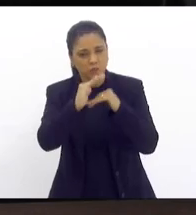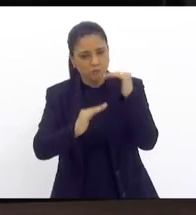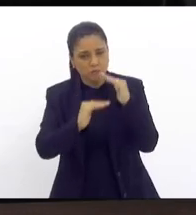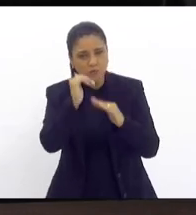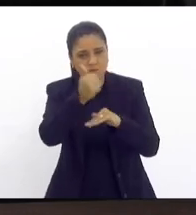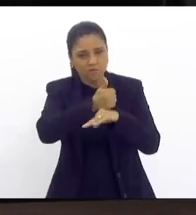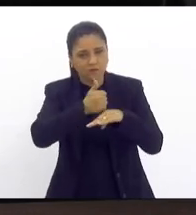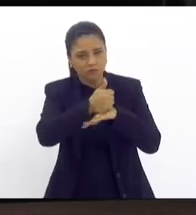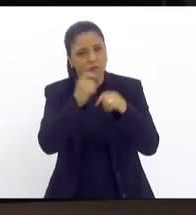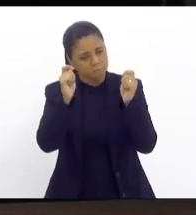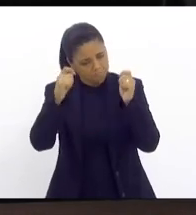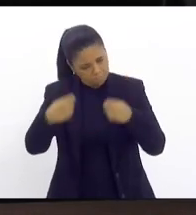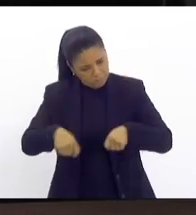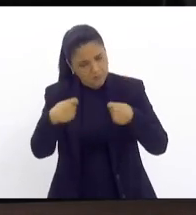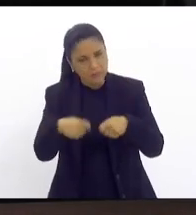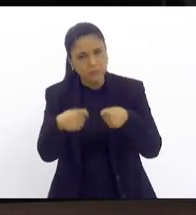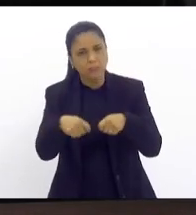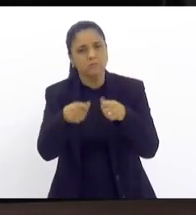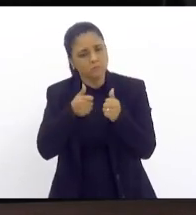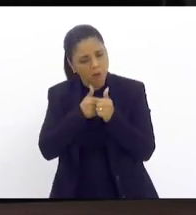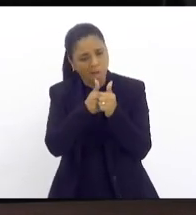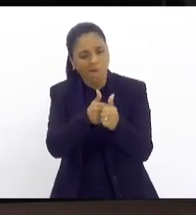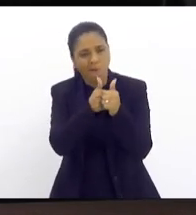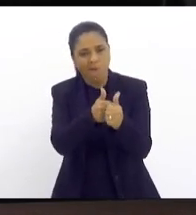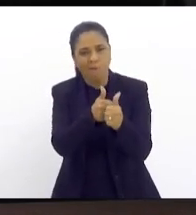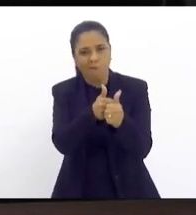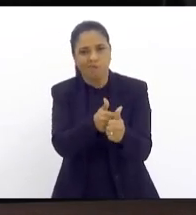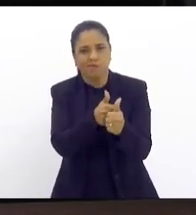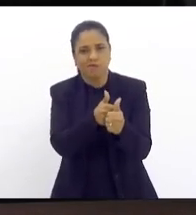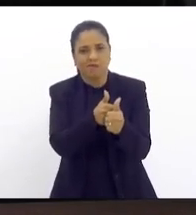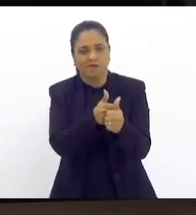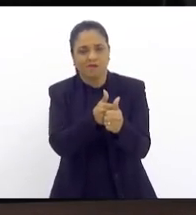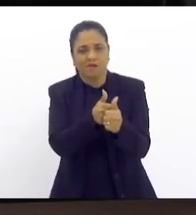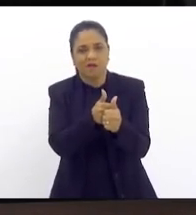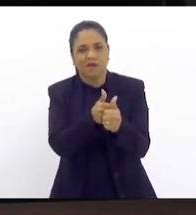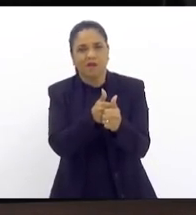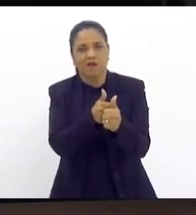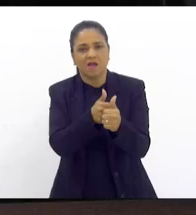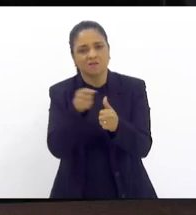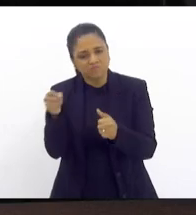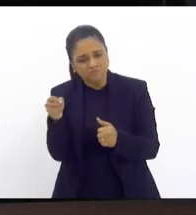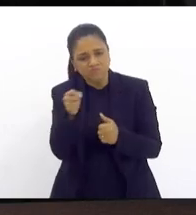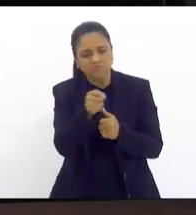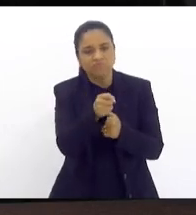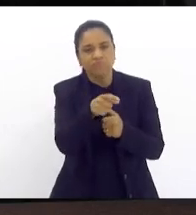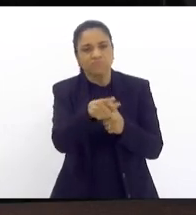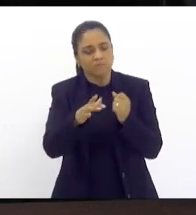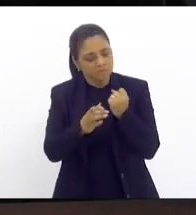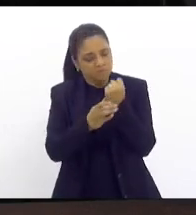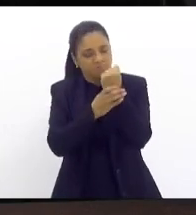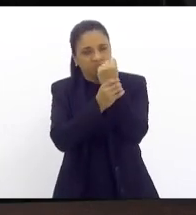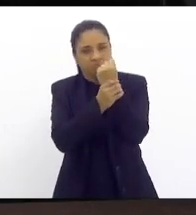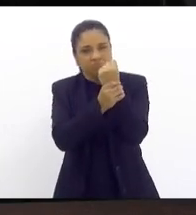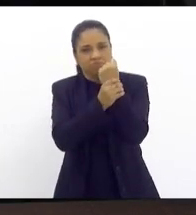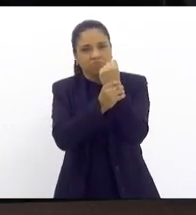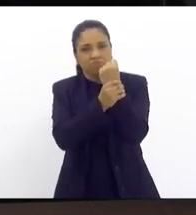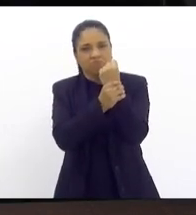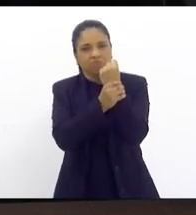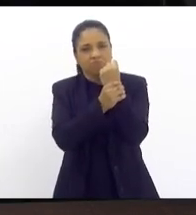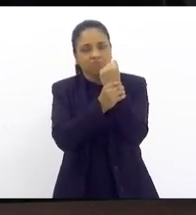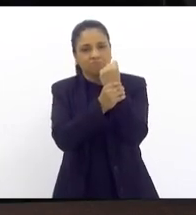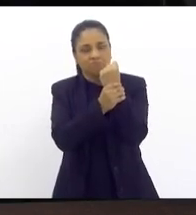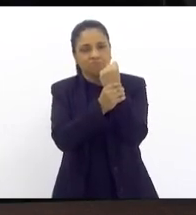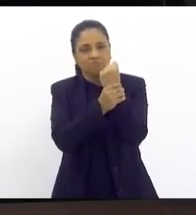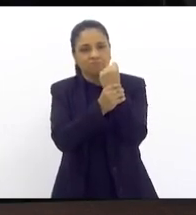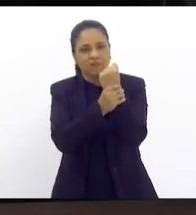necessários para que acompanhe efetivamente colocando a segurança não para purir